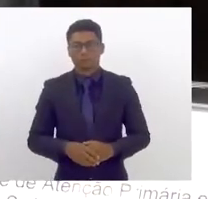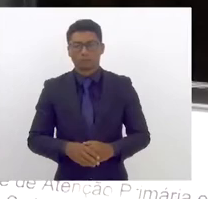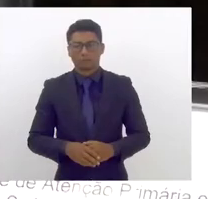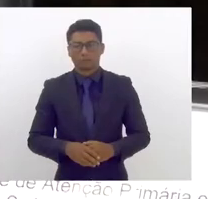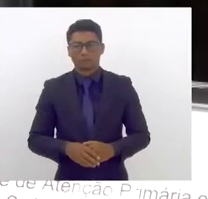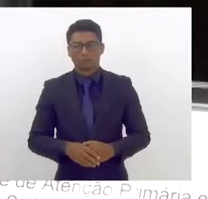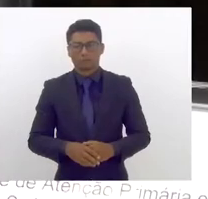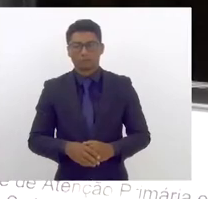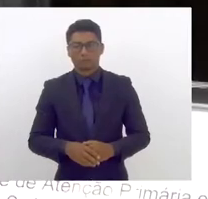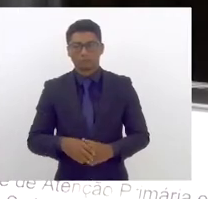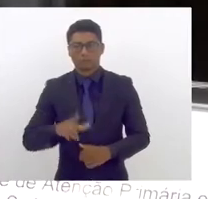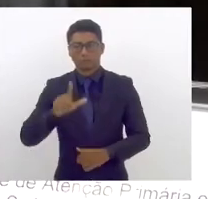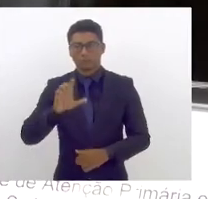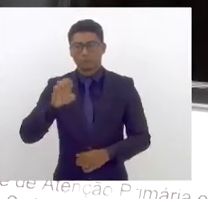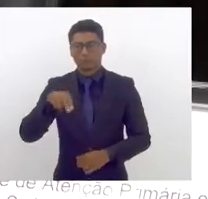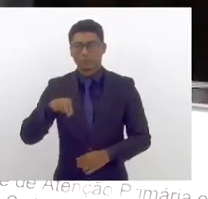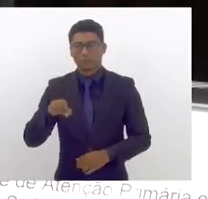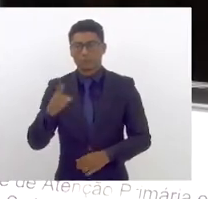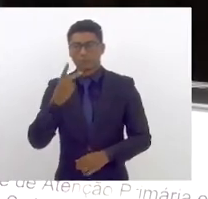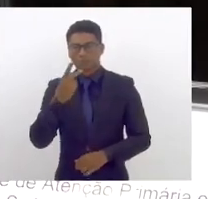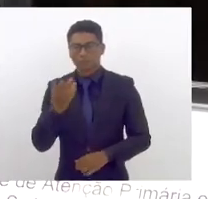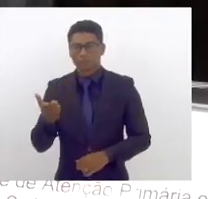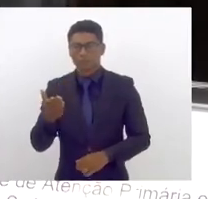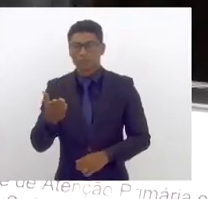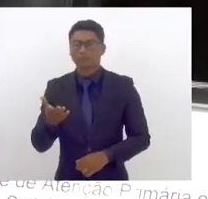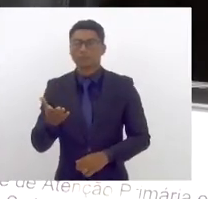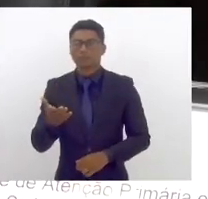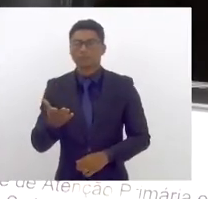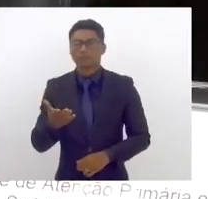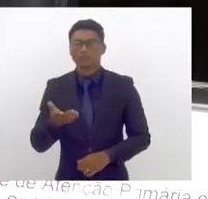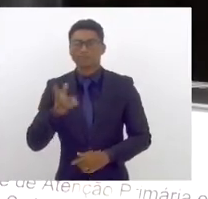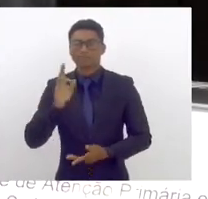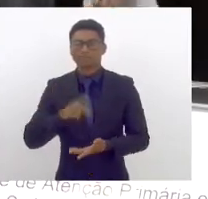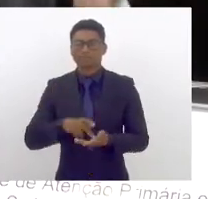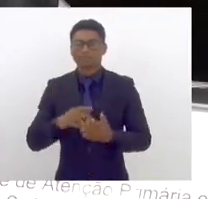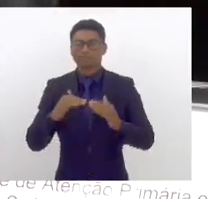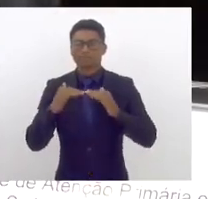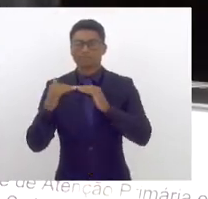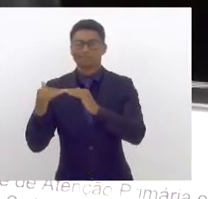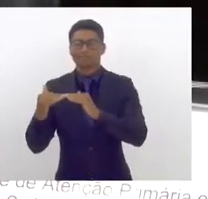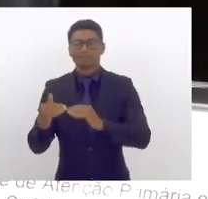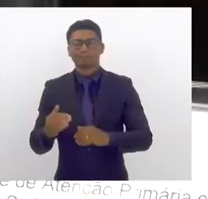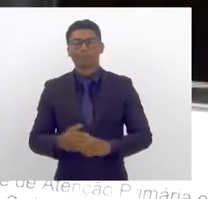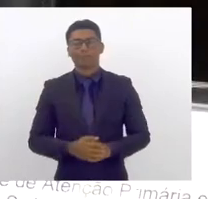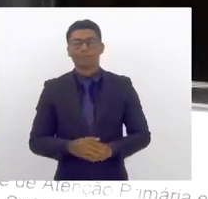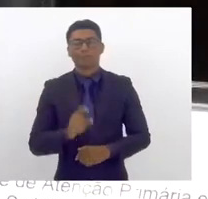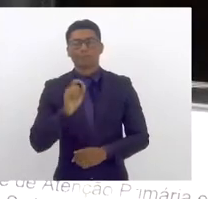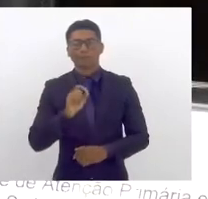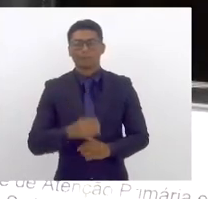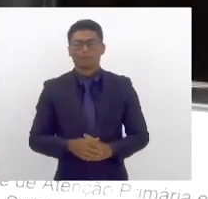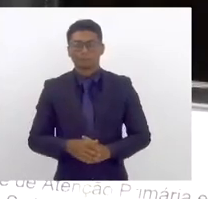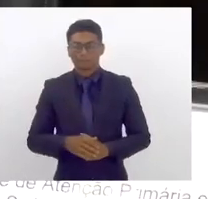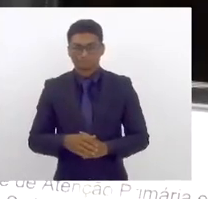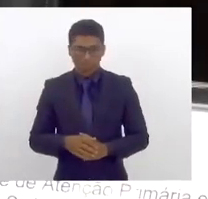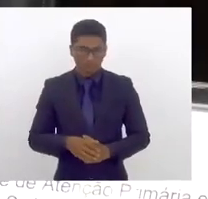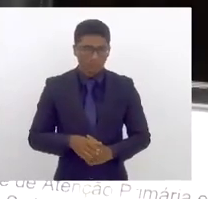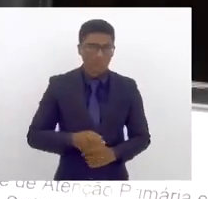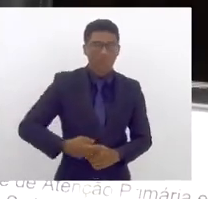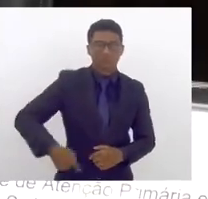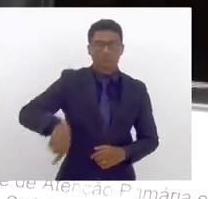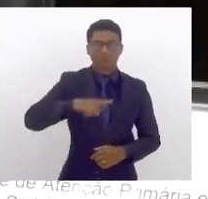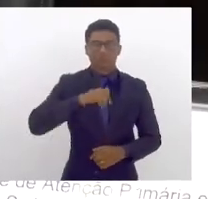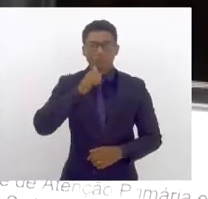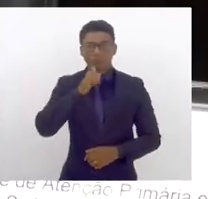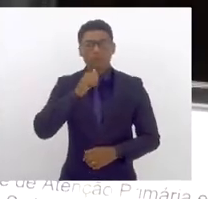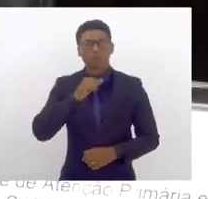daquilo que a Lene também coloca então foi muito bom ouvi-la de entender que nós encontra mulheres somos sim